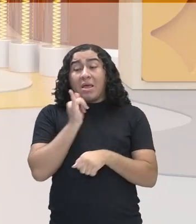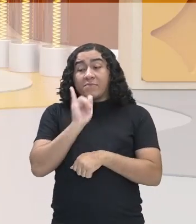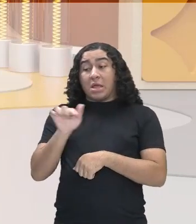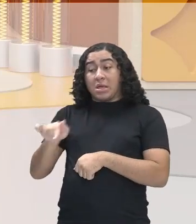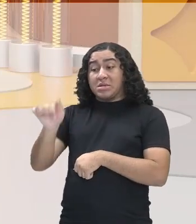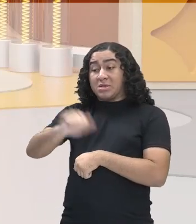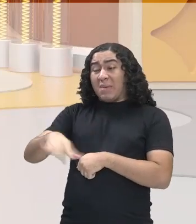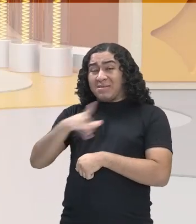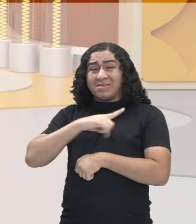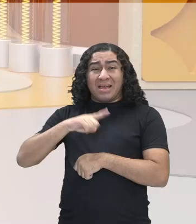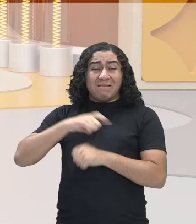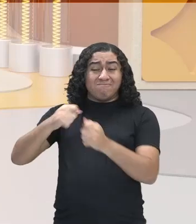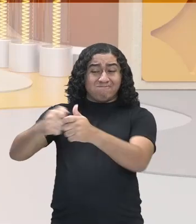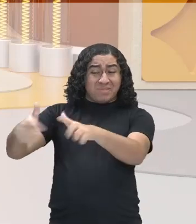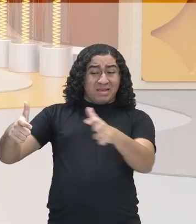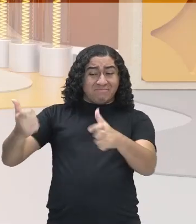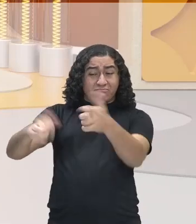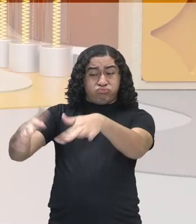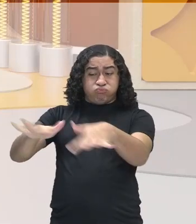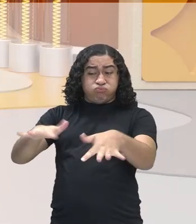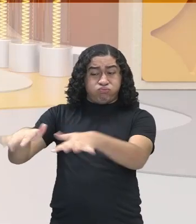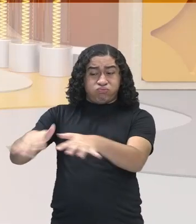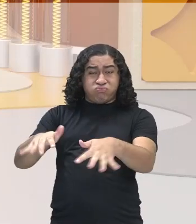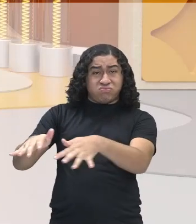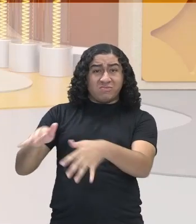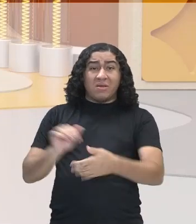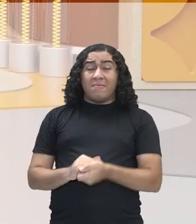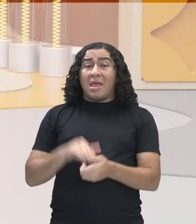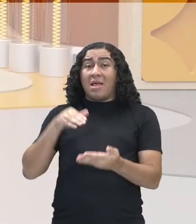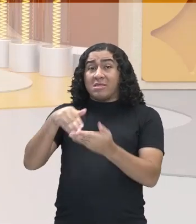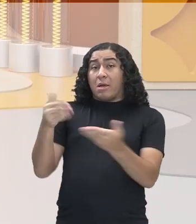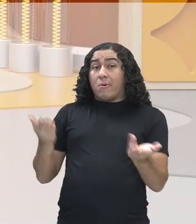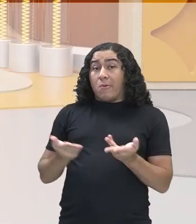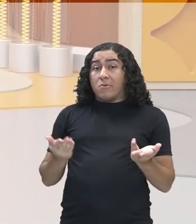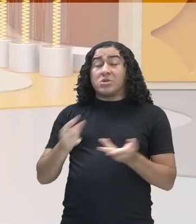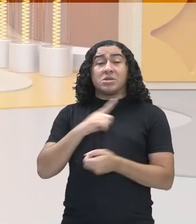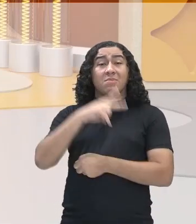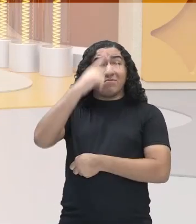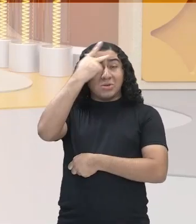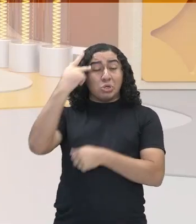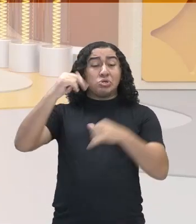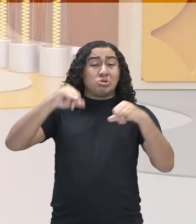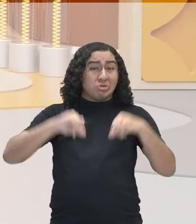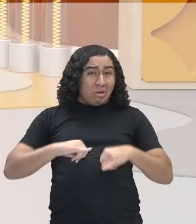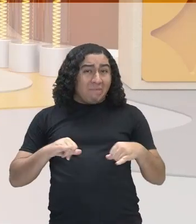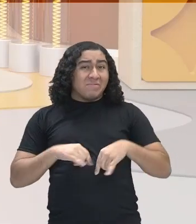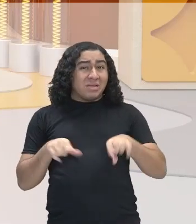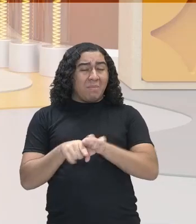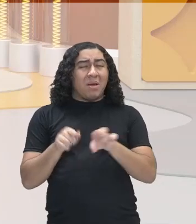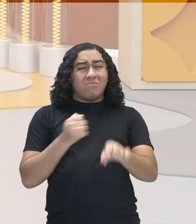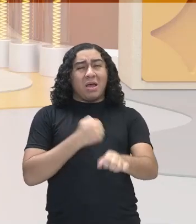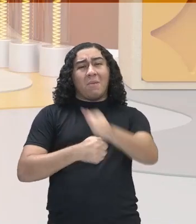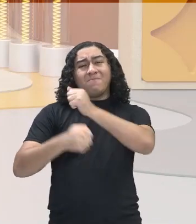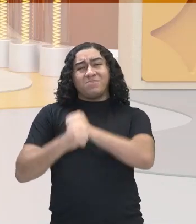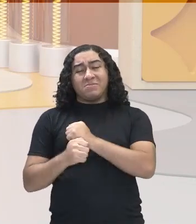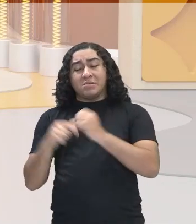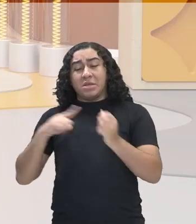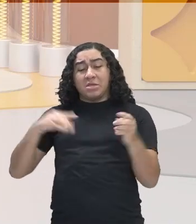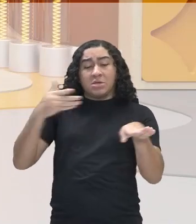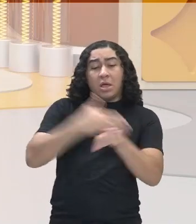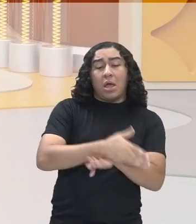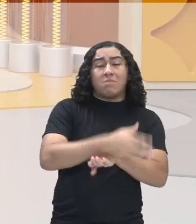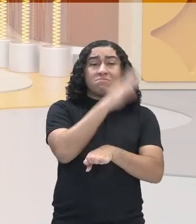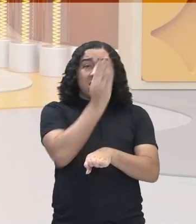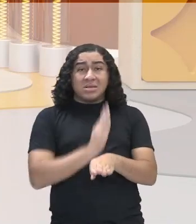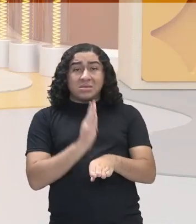ficou devastada devido ao terremoto, né? Então, até hoje em dia, a gente ainda vê pessoas aí, há cerca de 10 anos atrás, né, que chegaram por aqui